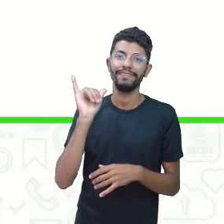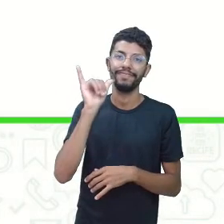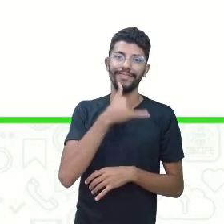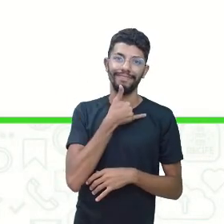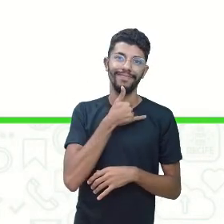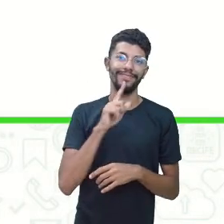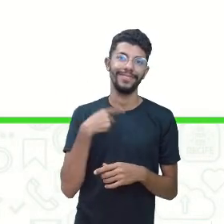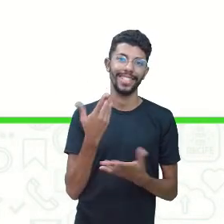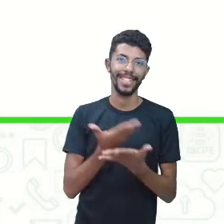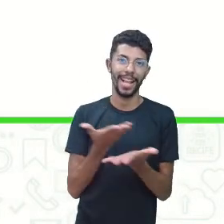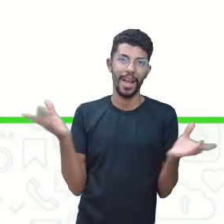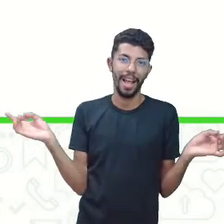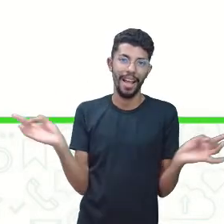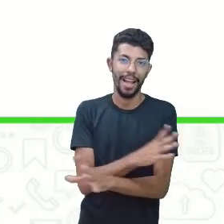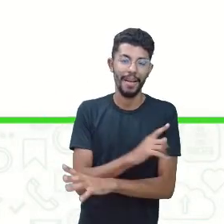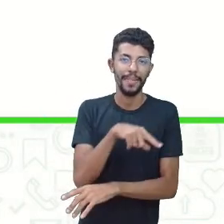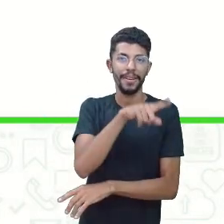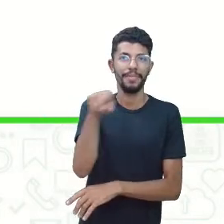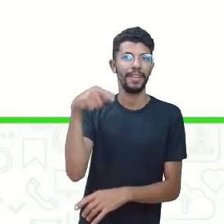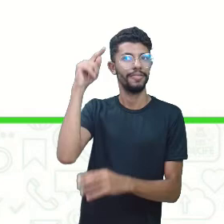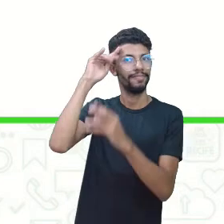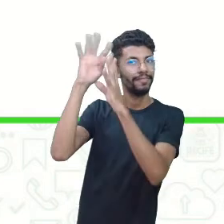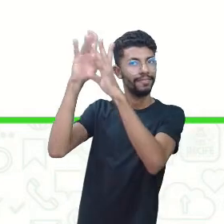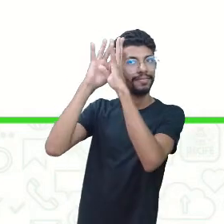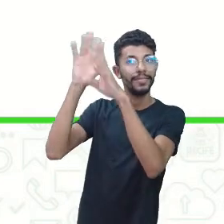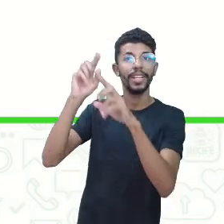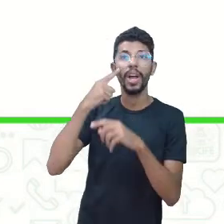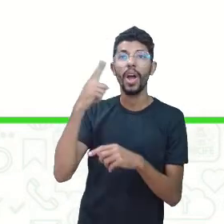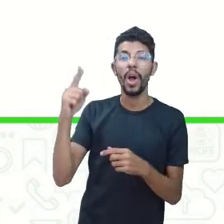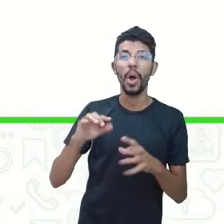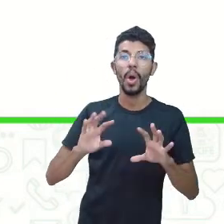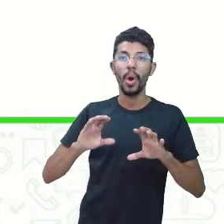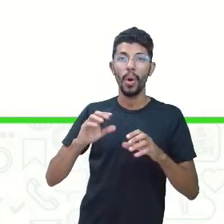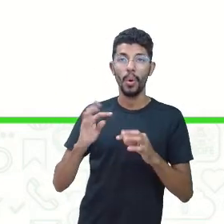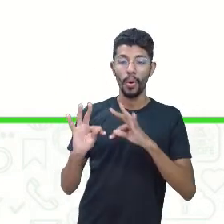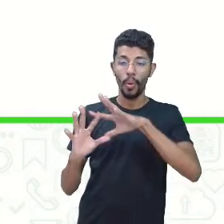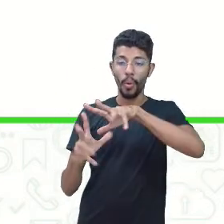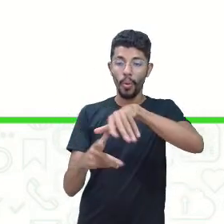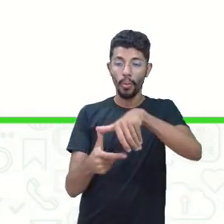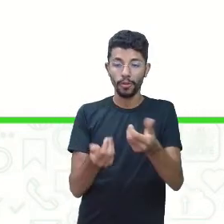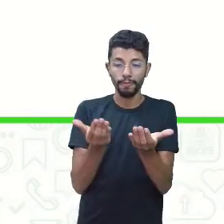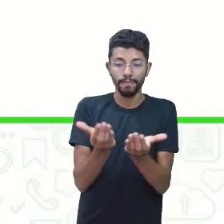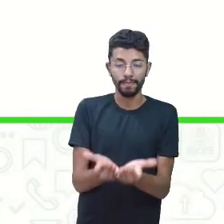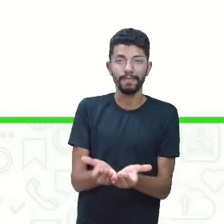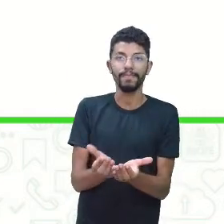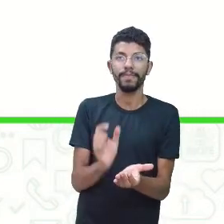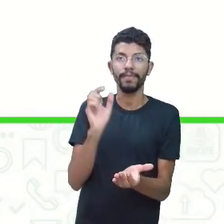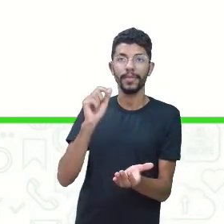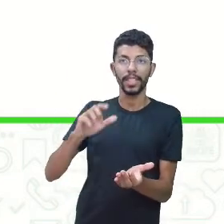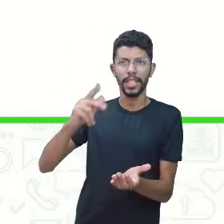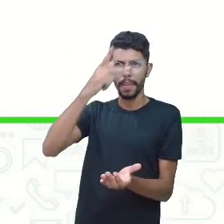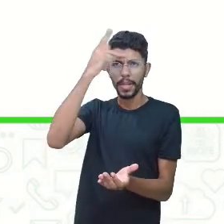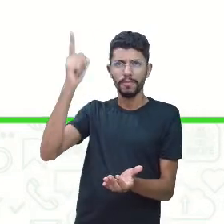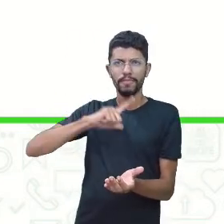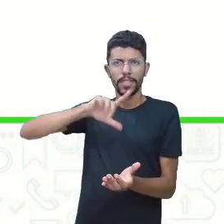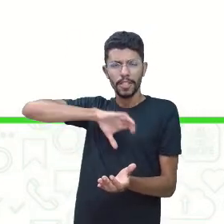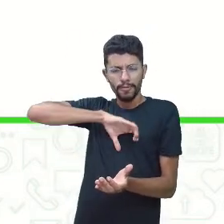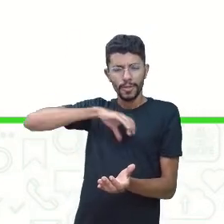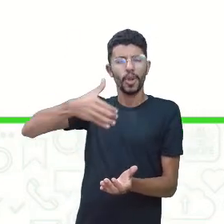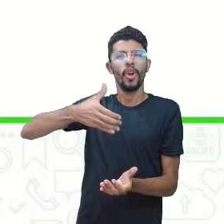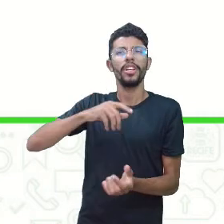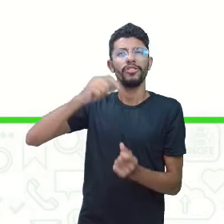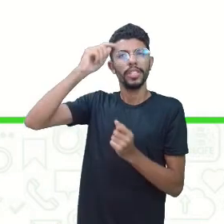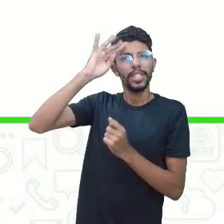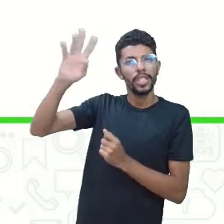aula está terminando, para vocês refletirem, o mundo está nas mãos daqueles que têm a coragem de sonhar e